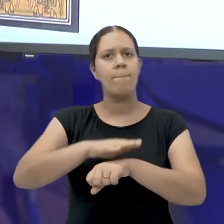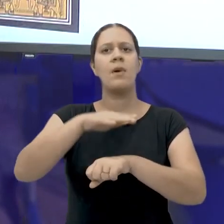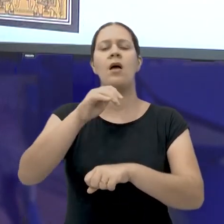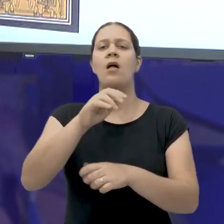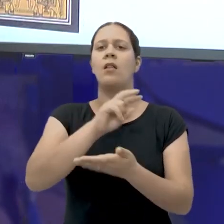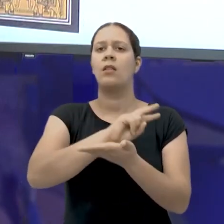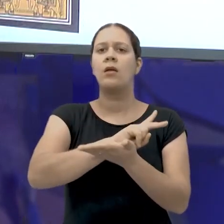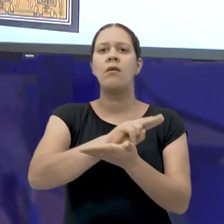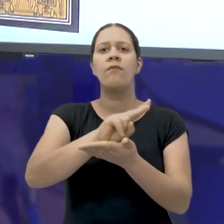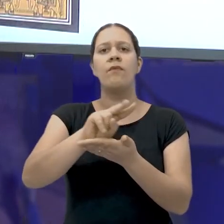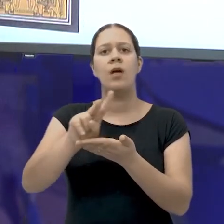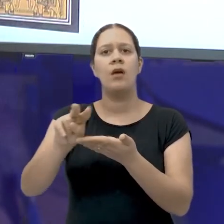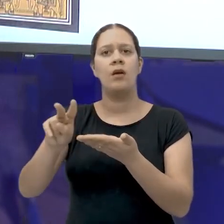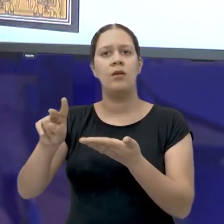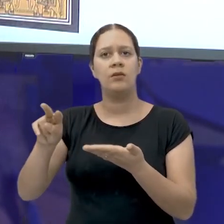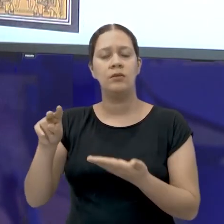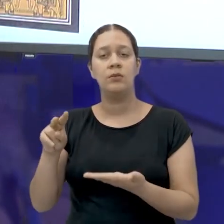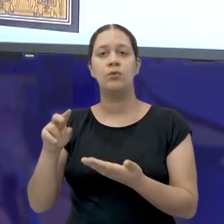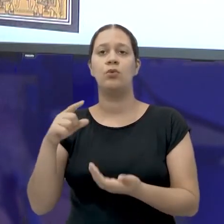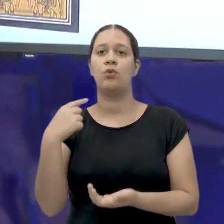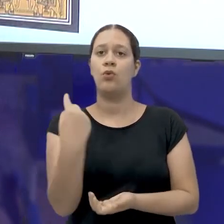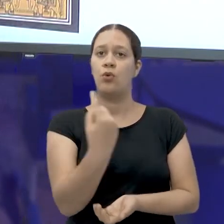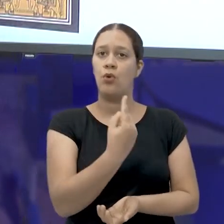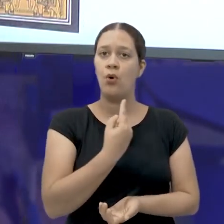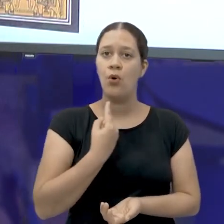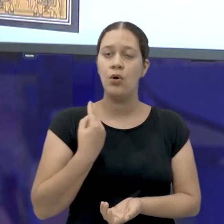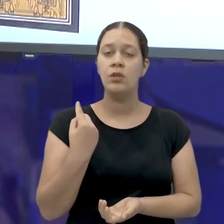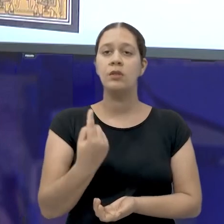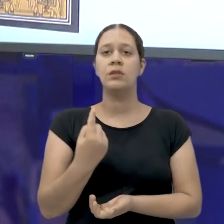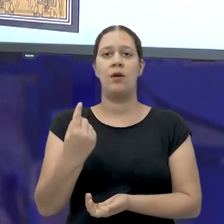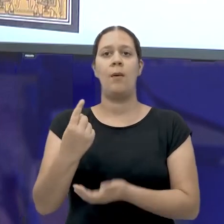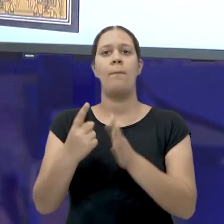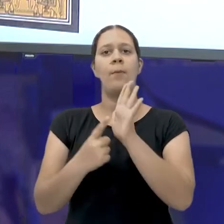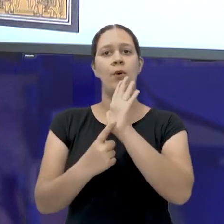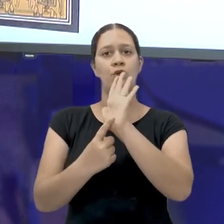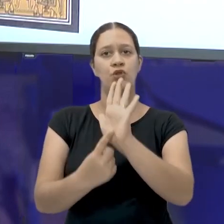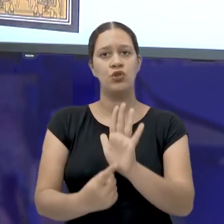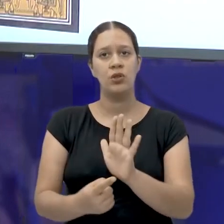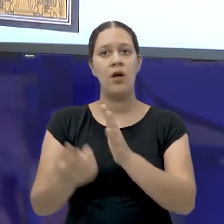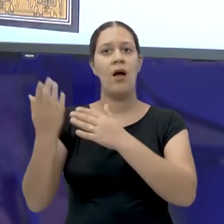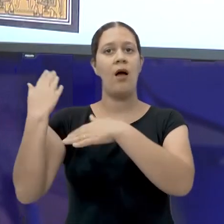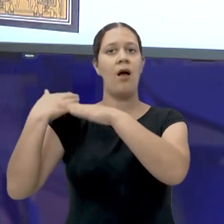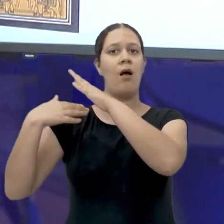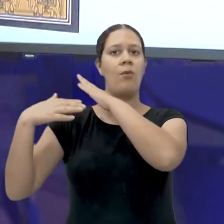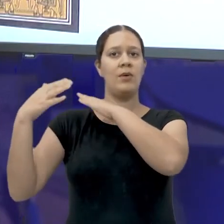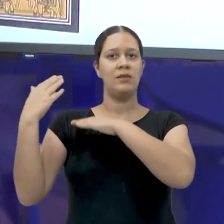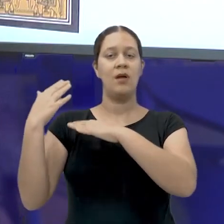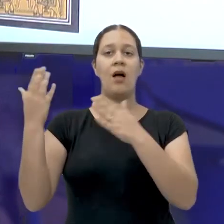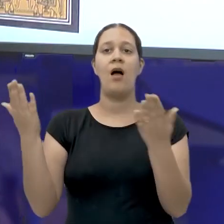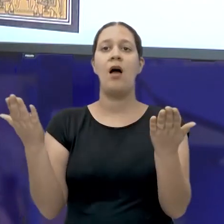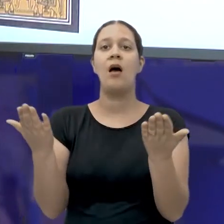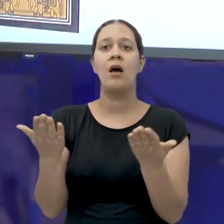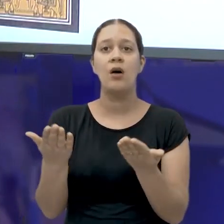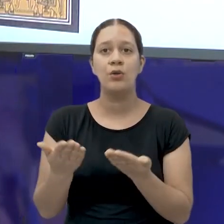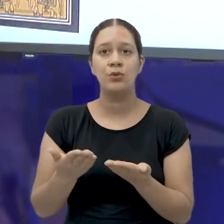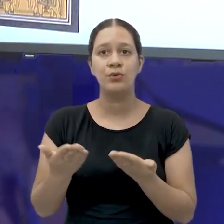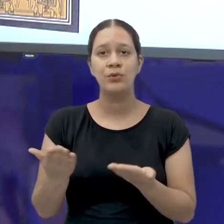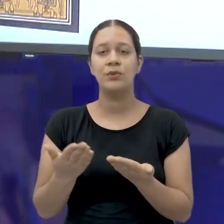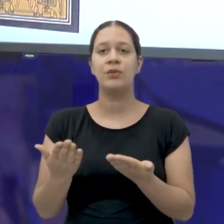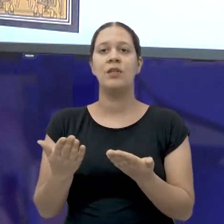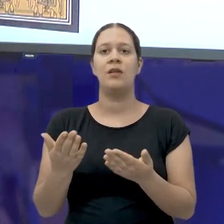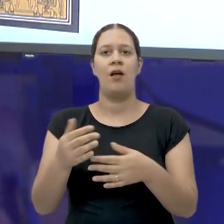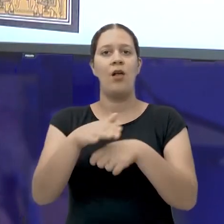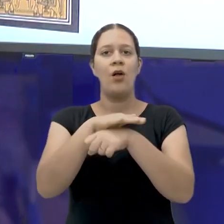diversos outros, mas alguns nós apresentamos na aula passada e eu estou apresentando aqui novamente só para aquecer essa